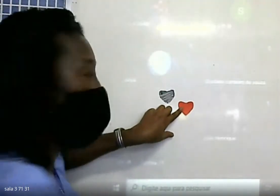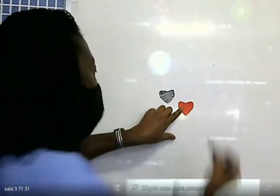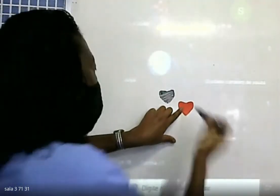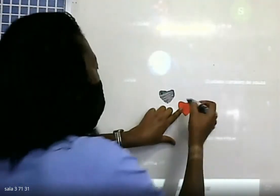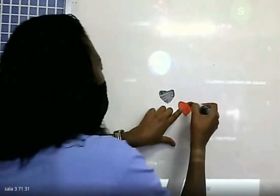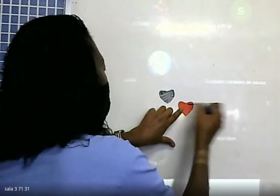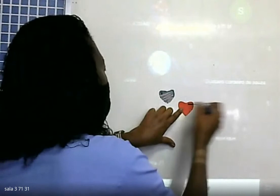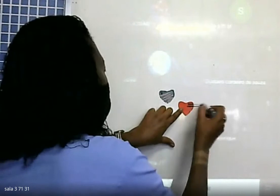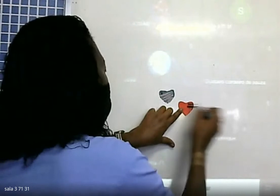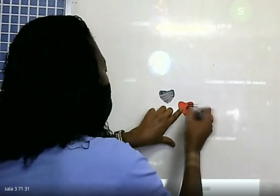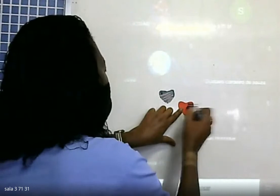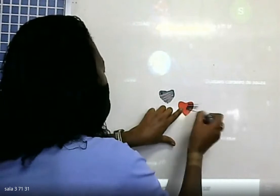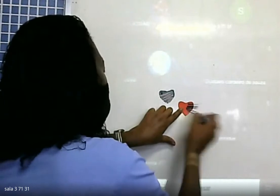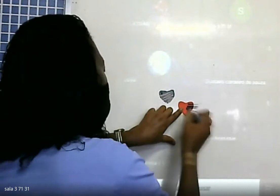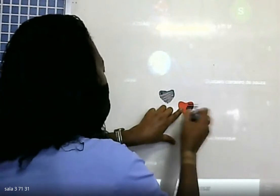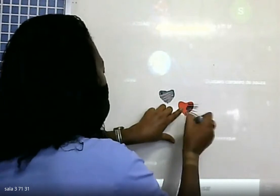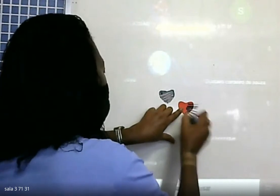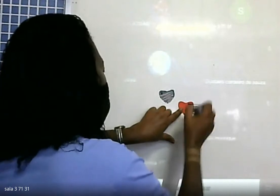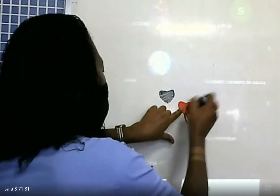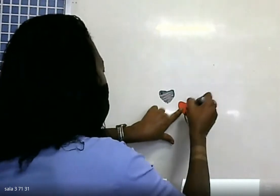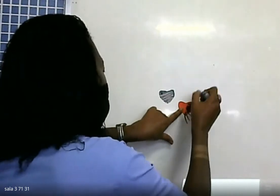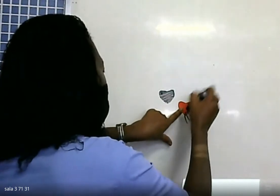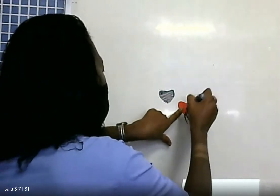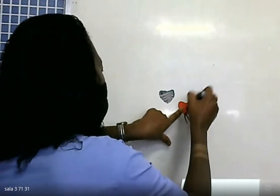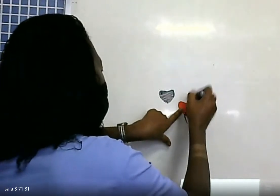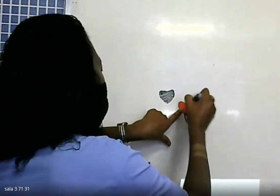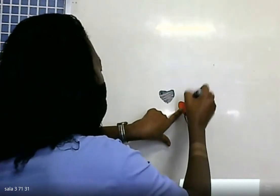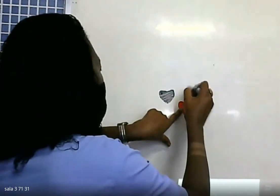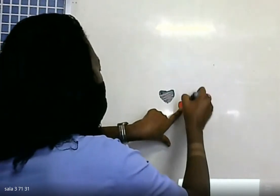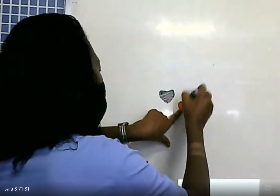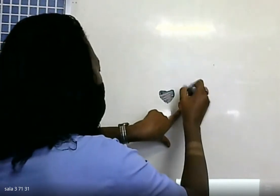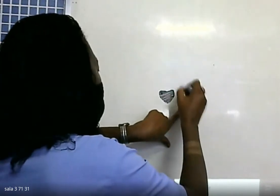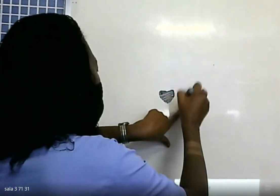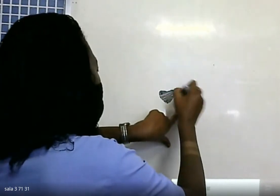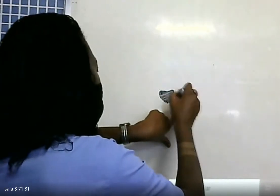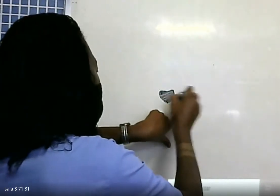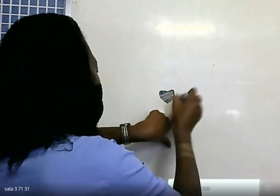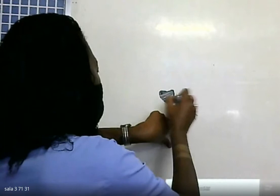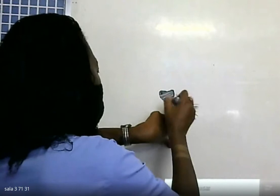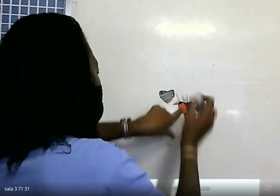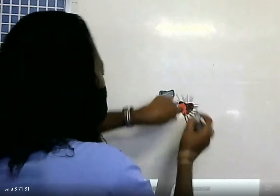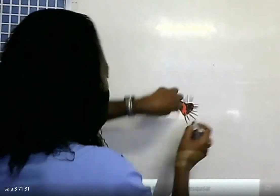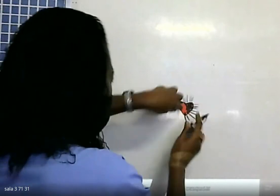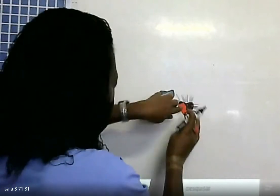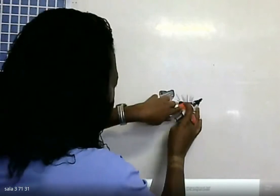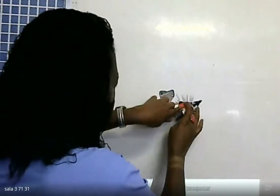que sobrou e, ó, faço isso aqui, ó. Olha o efeito legal que fica.